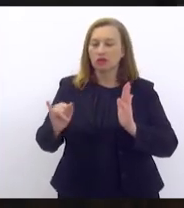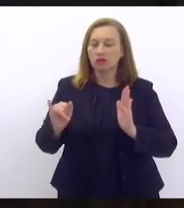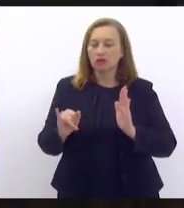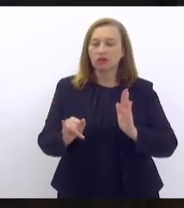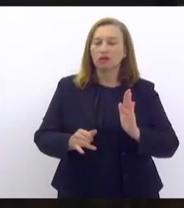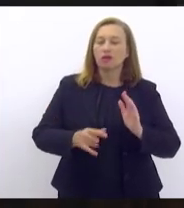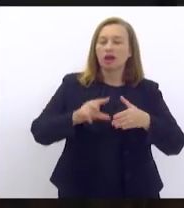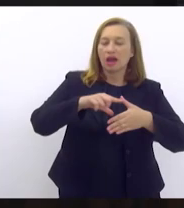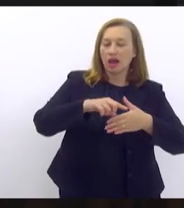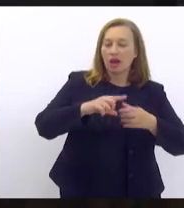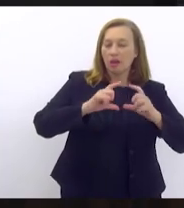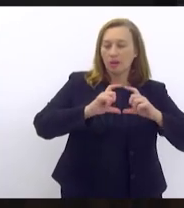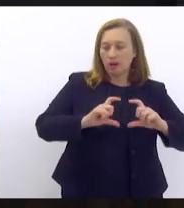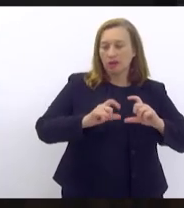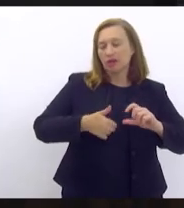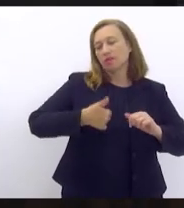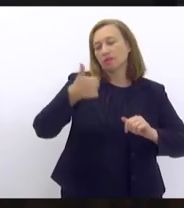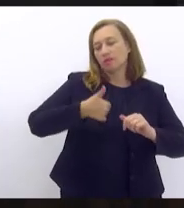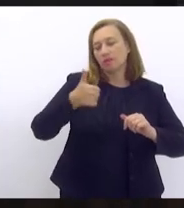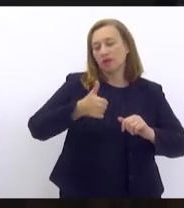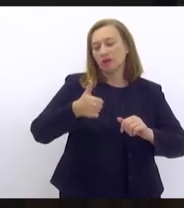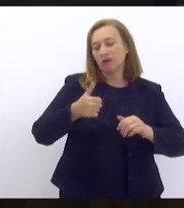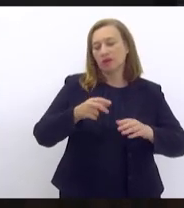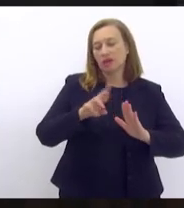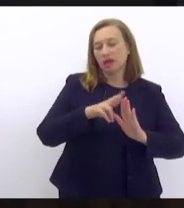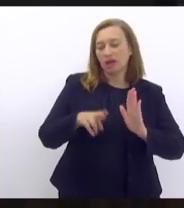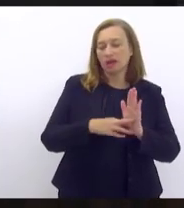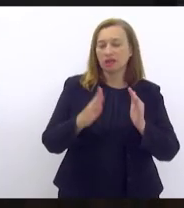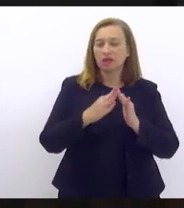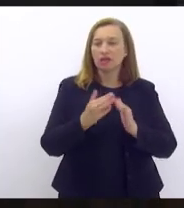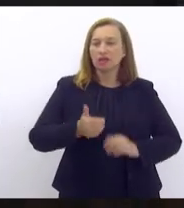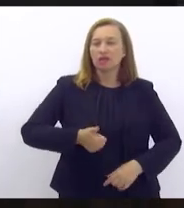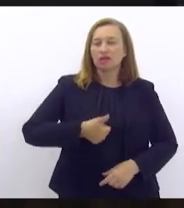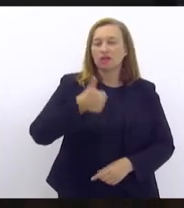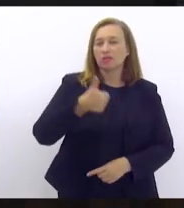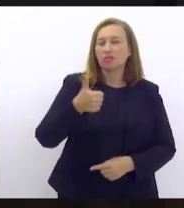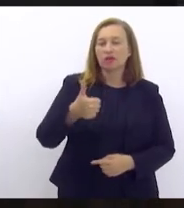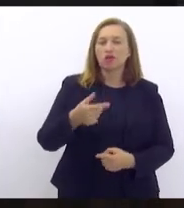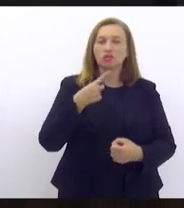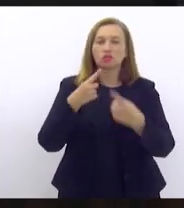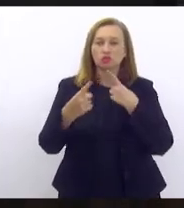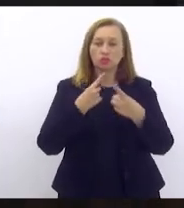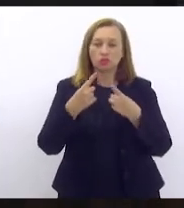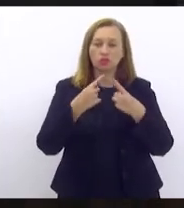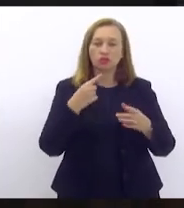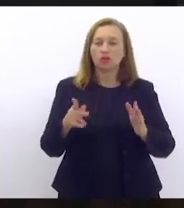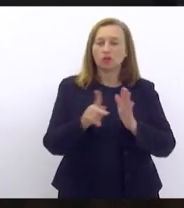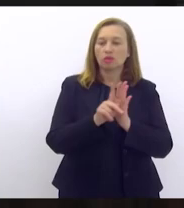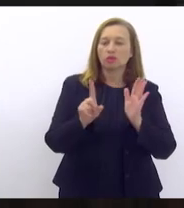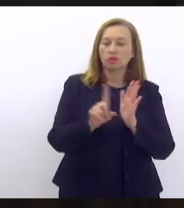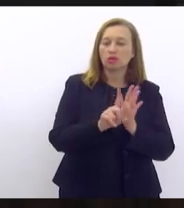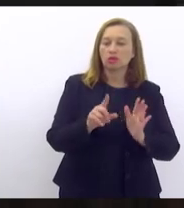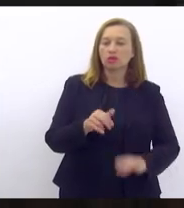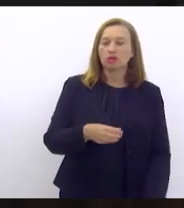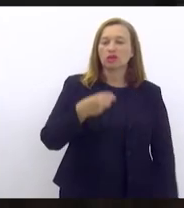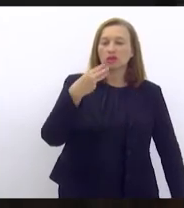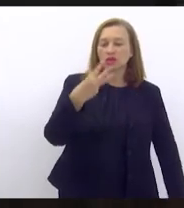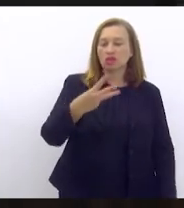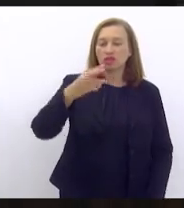parágrafo 1º do artigo 47 do Regimento Interno, em tramitação ordinária, em primeira discussão, projeto de lei número